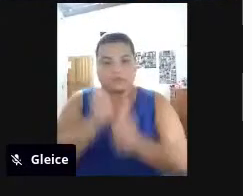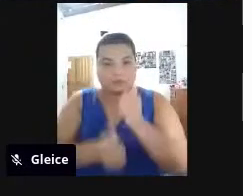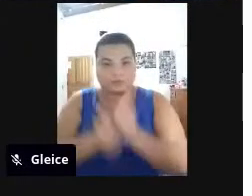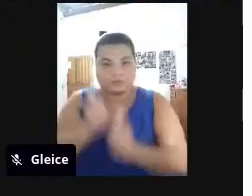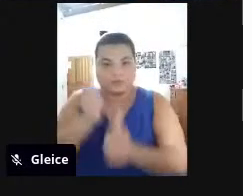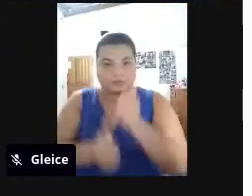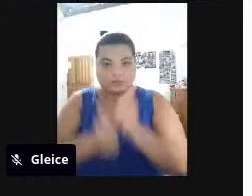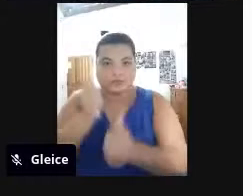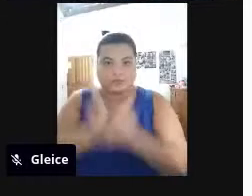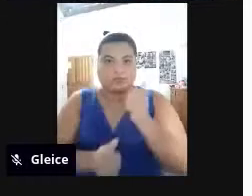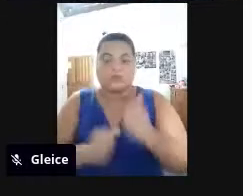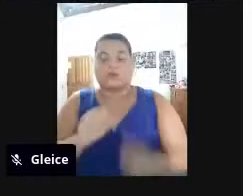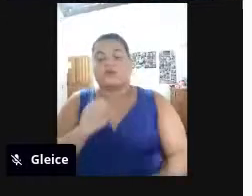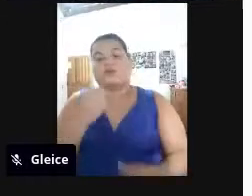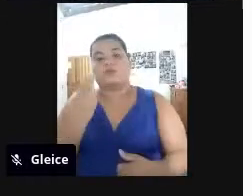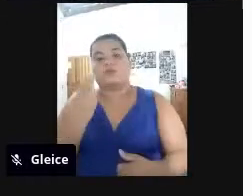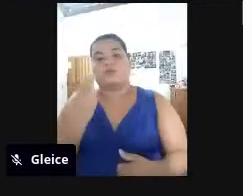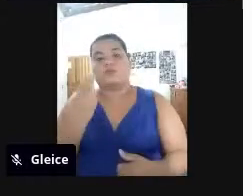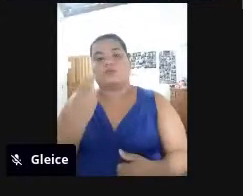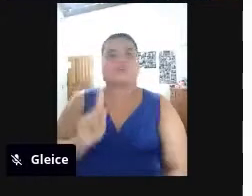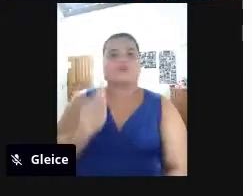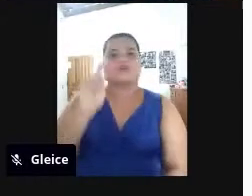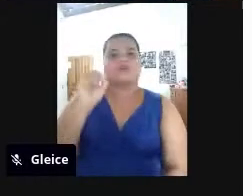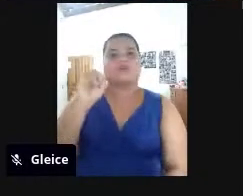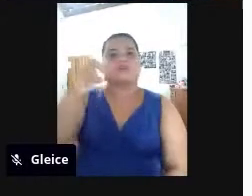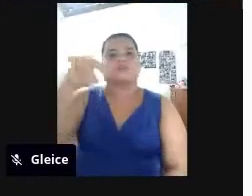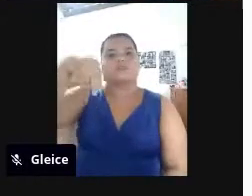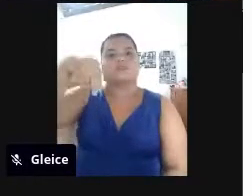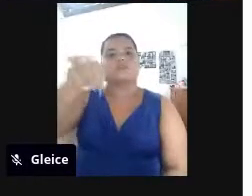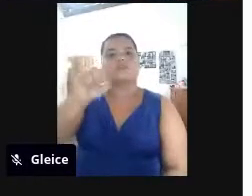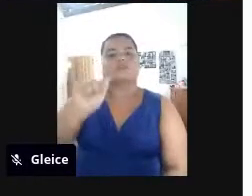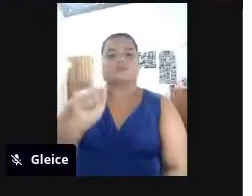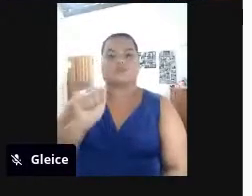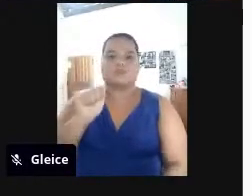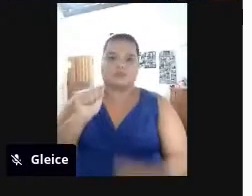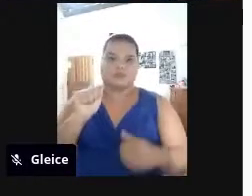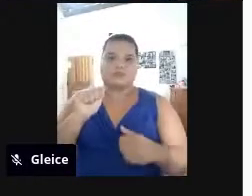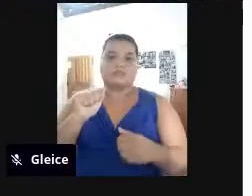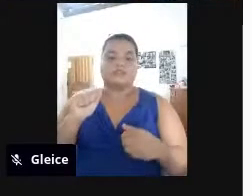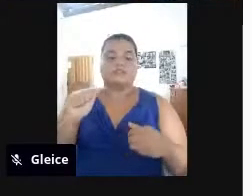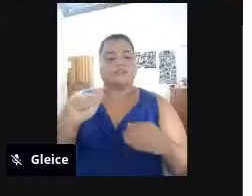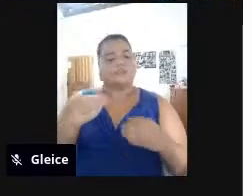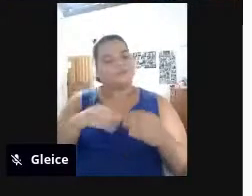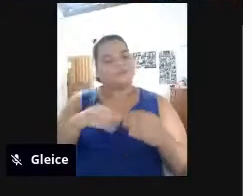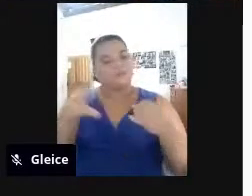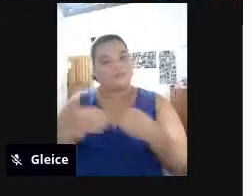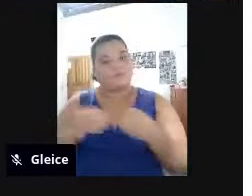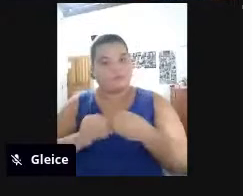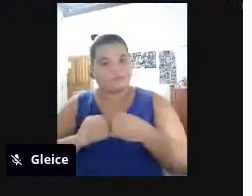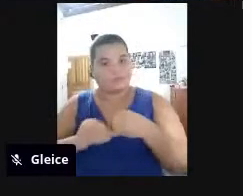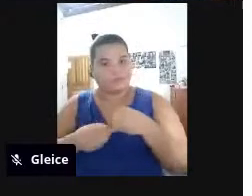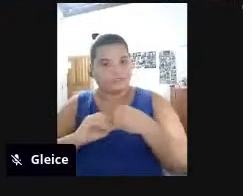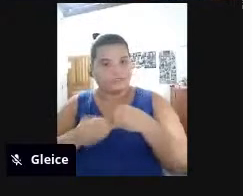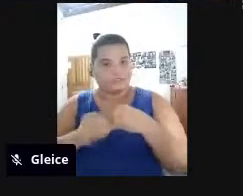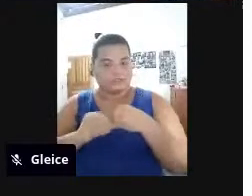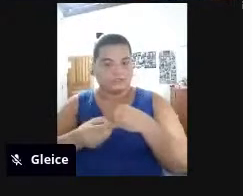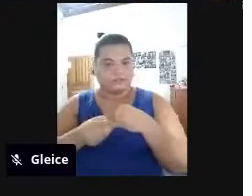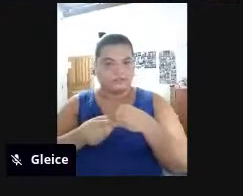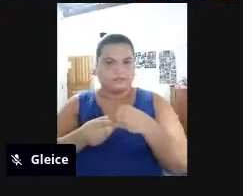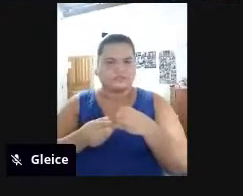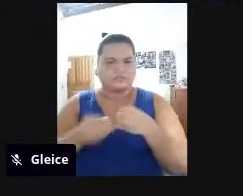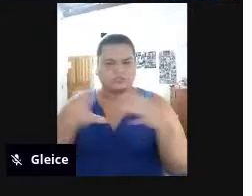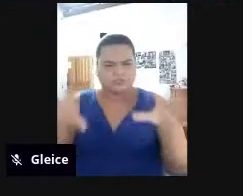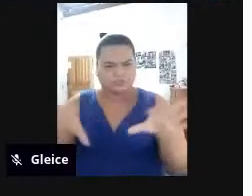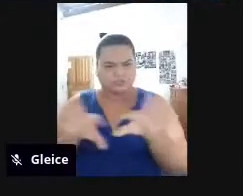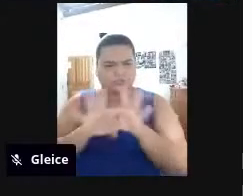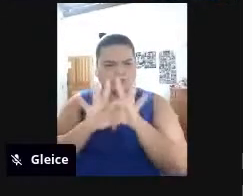ou quinoa e o feijão. Quando a gente combina, por exemplo, um cereal, o arroz integral, com o